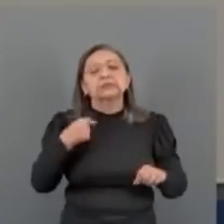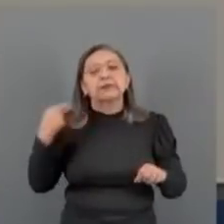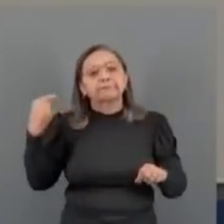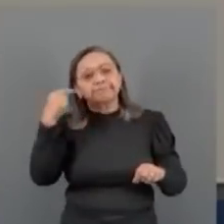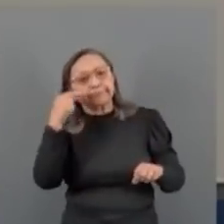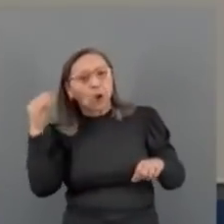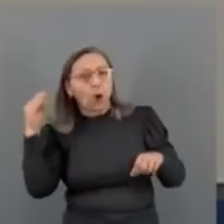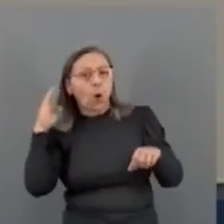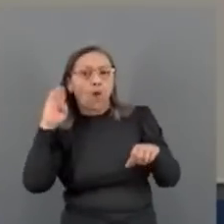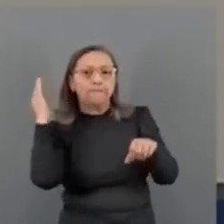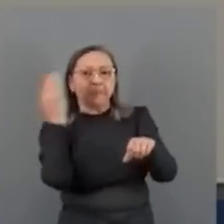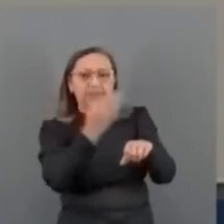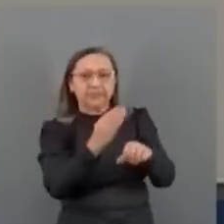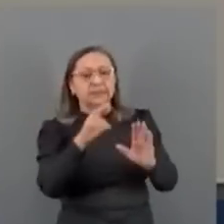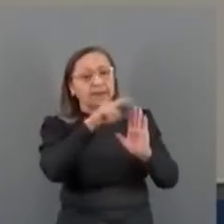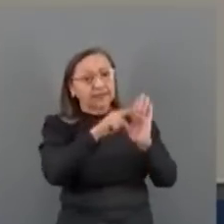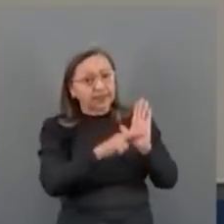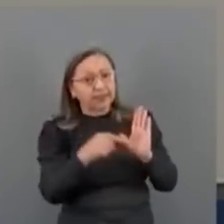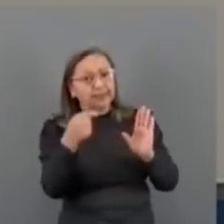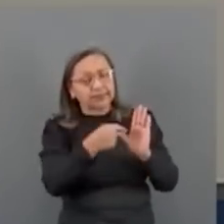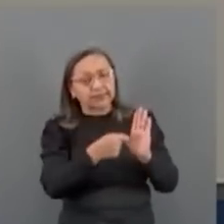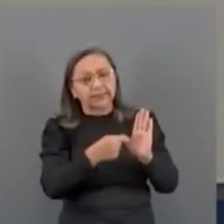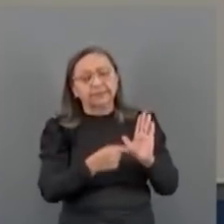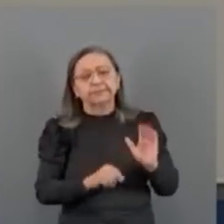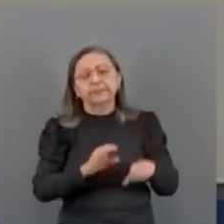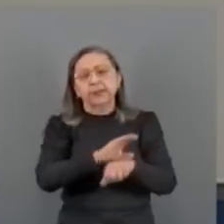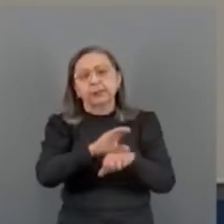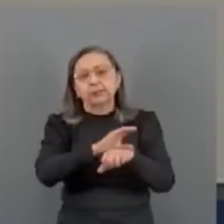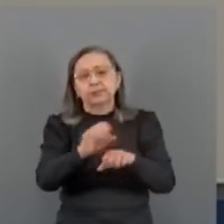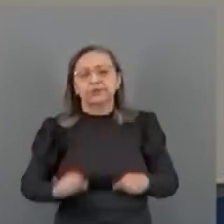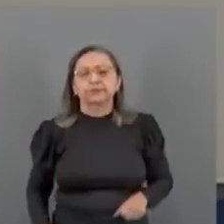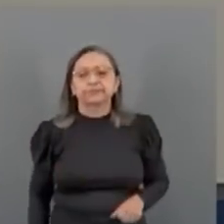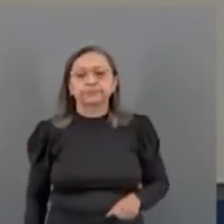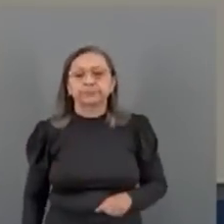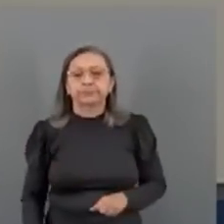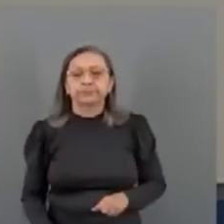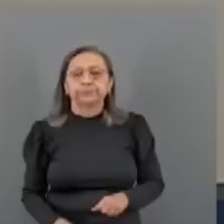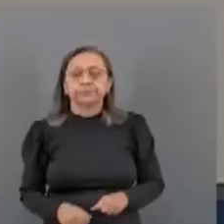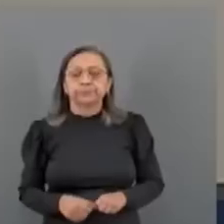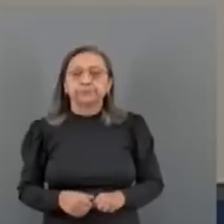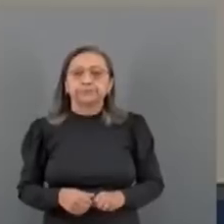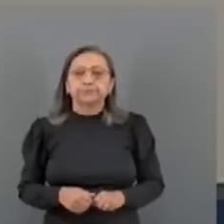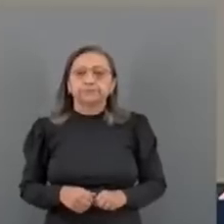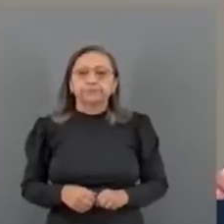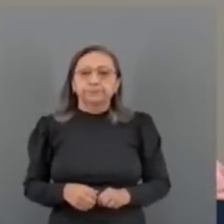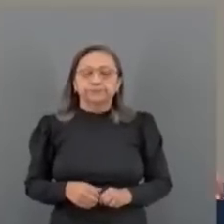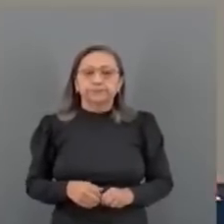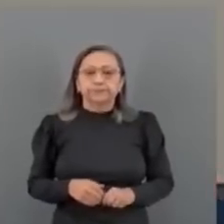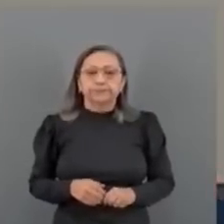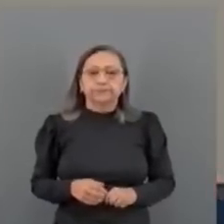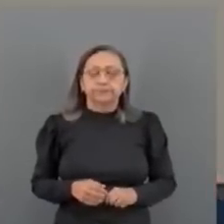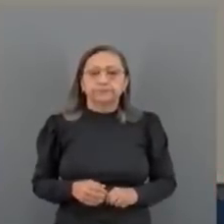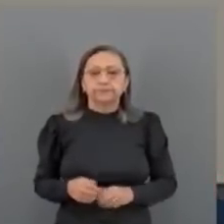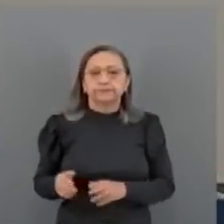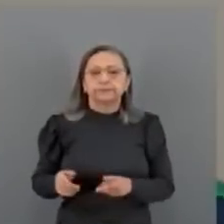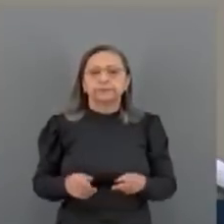Judiciário cuida do passado. O Brasil é o único país do mundo em que precedentes são feitos para